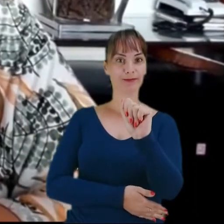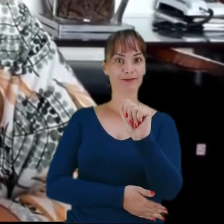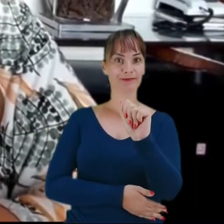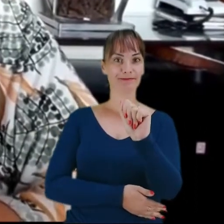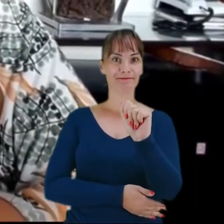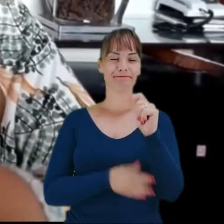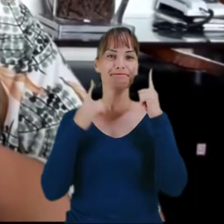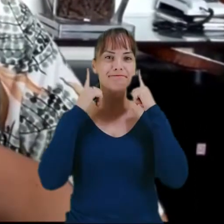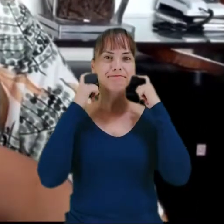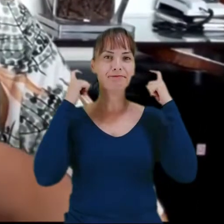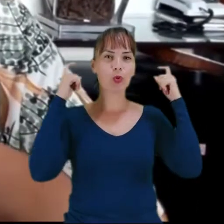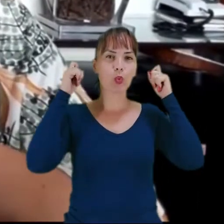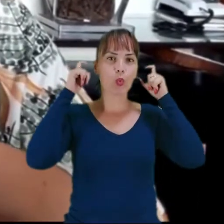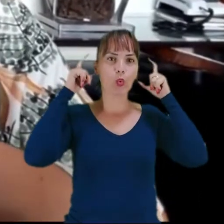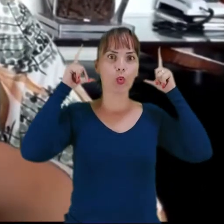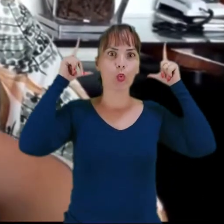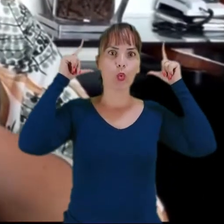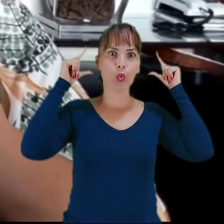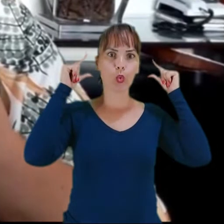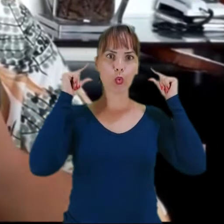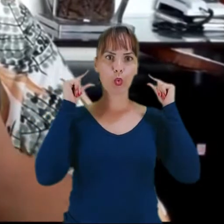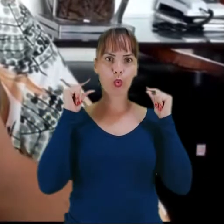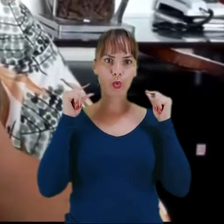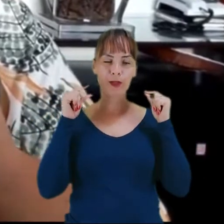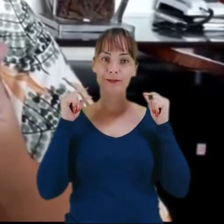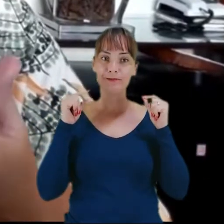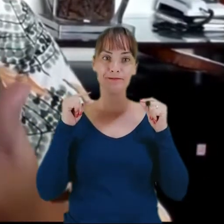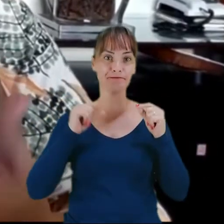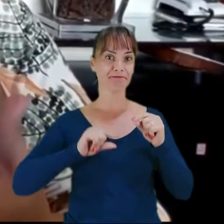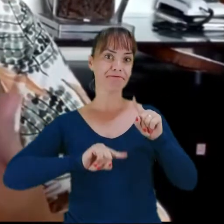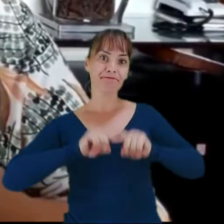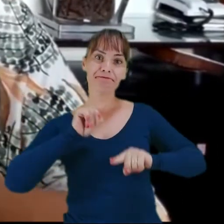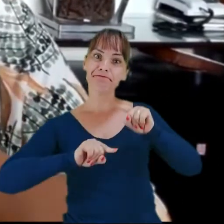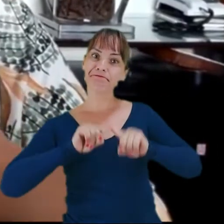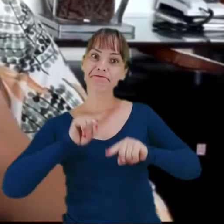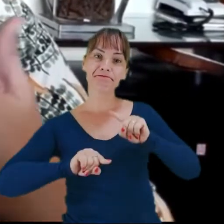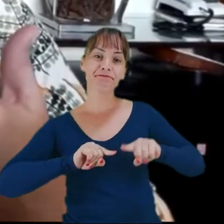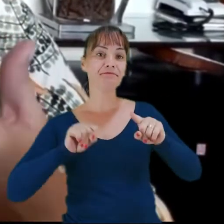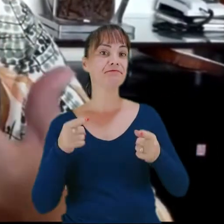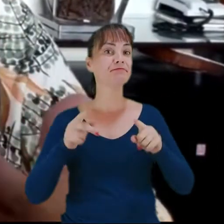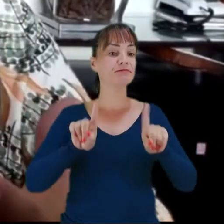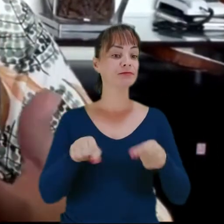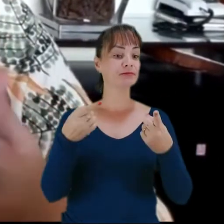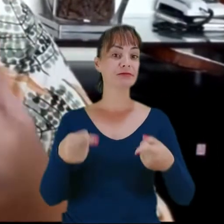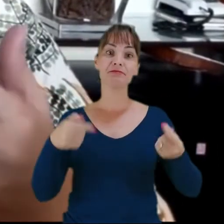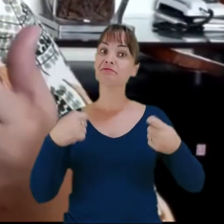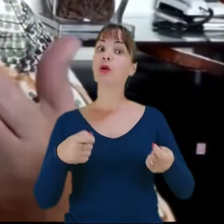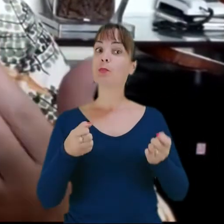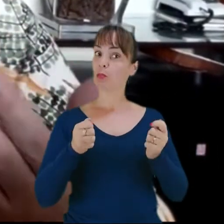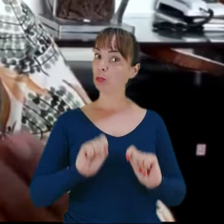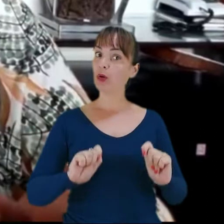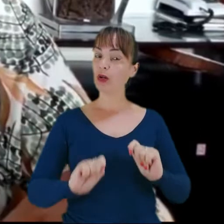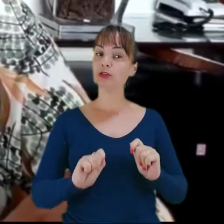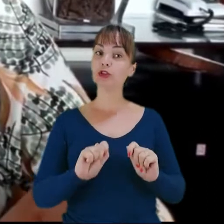grave. Um mesmo instrumento, ele pode ter, por exemplo, uma flauta, ou um piano, ela pode